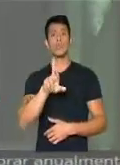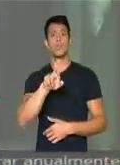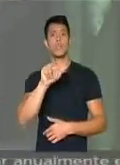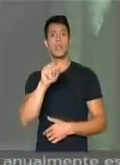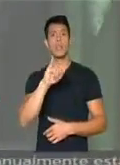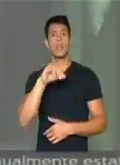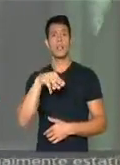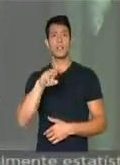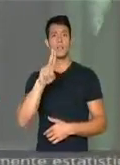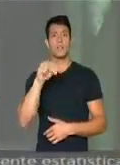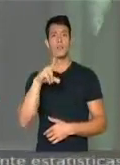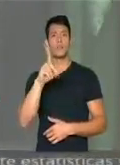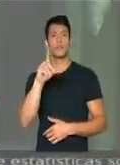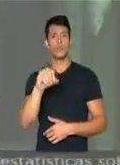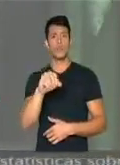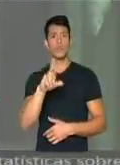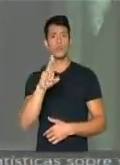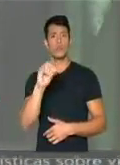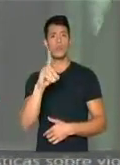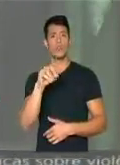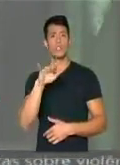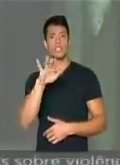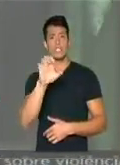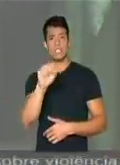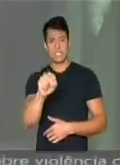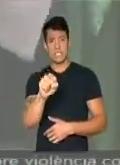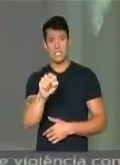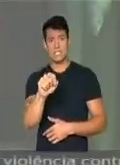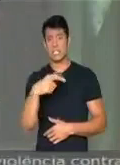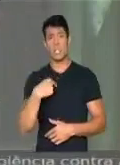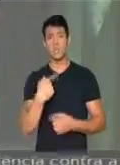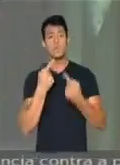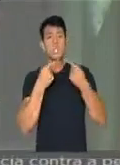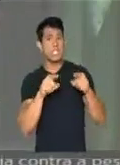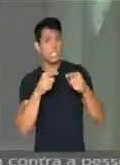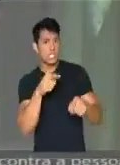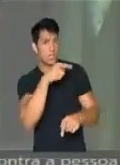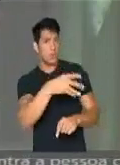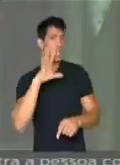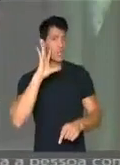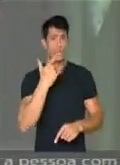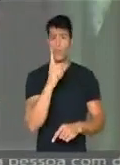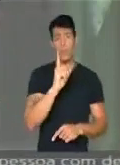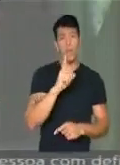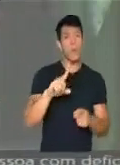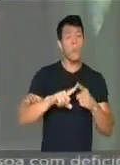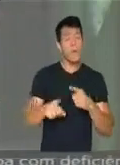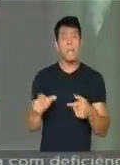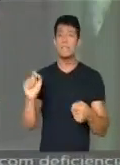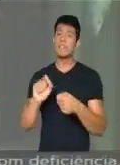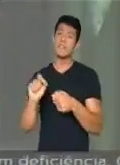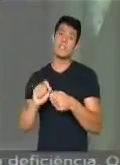que cumpre a sua obrigação. Não quero aqui fazer crítica à sua decisão.